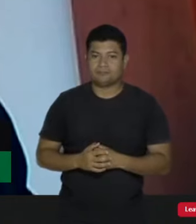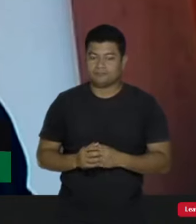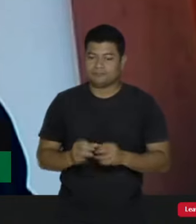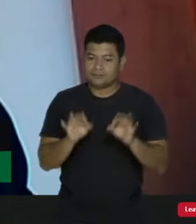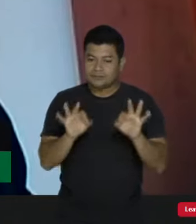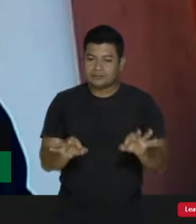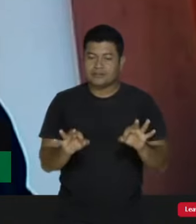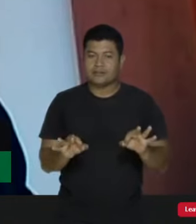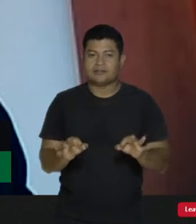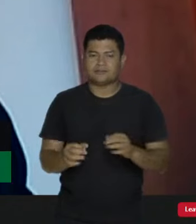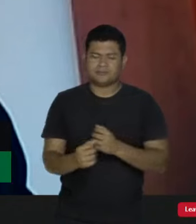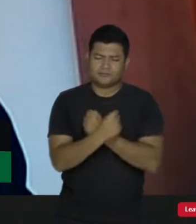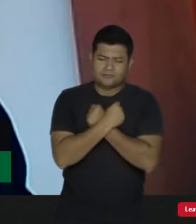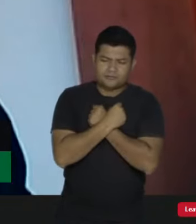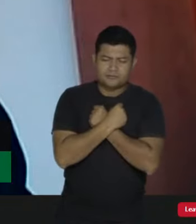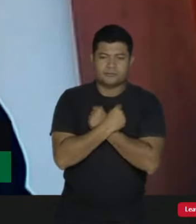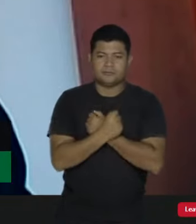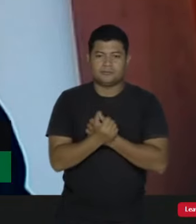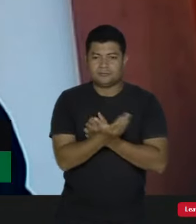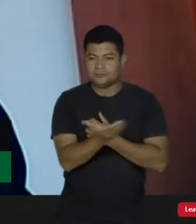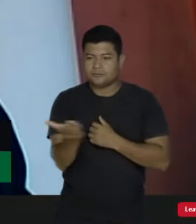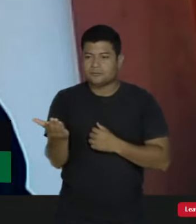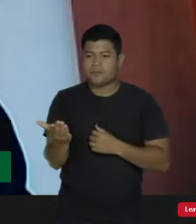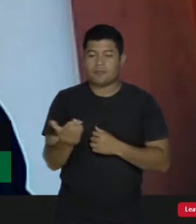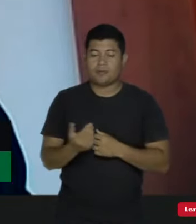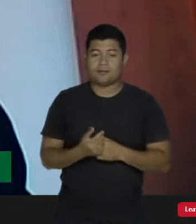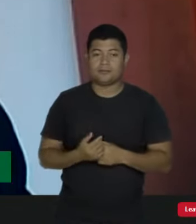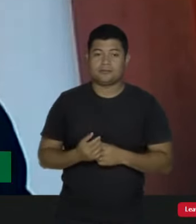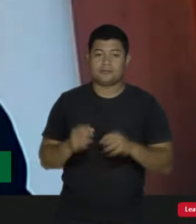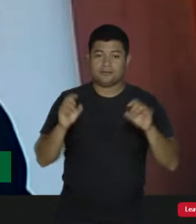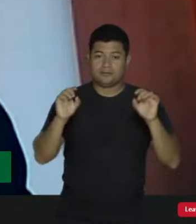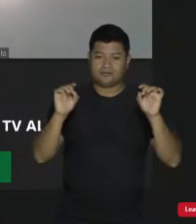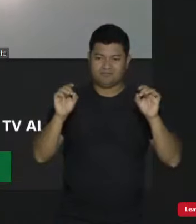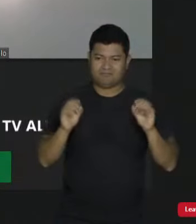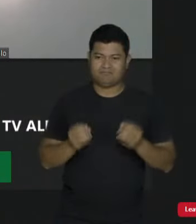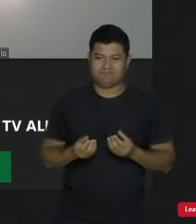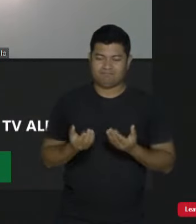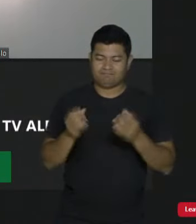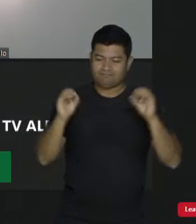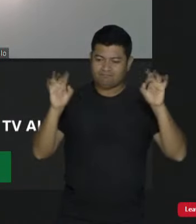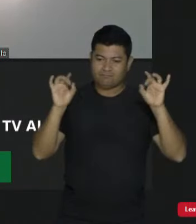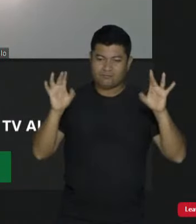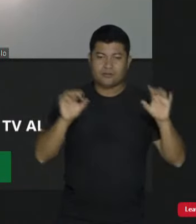abraço a todos e uma excelente semana. Tudo de bom.